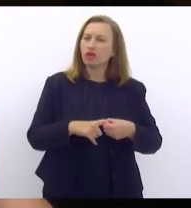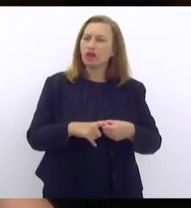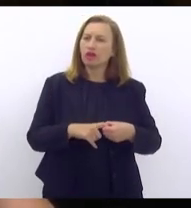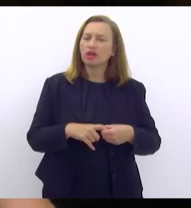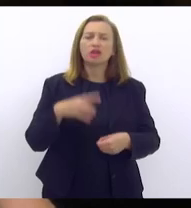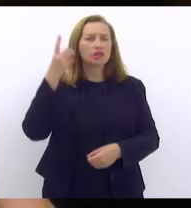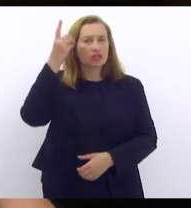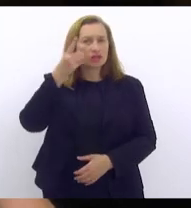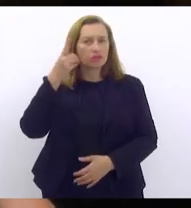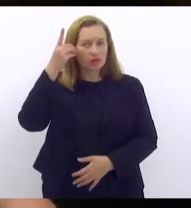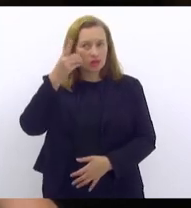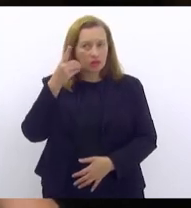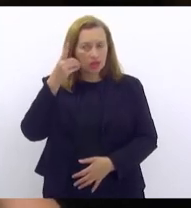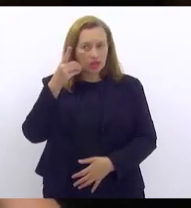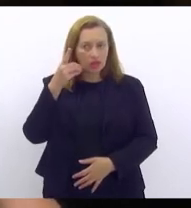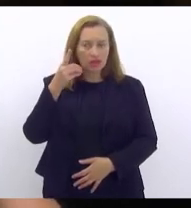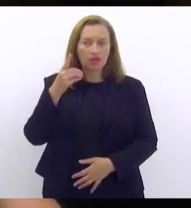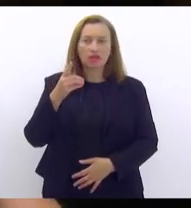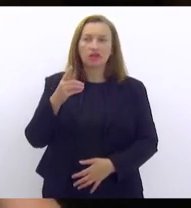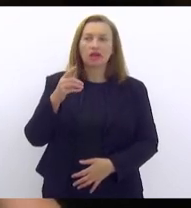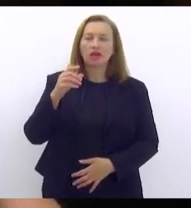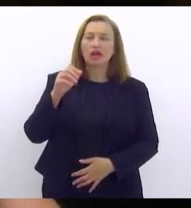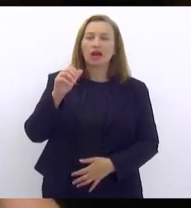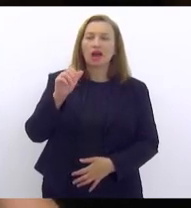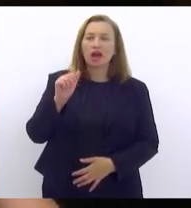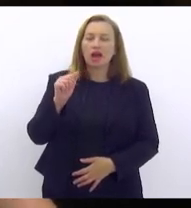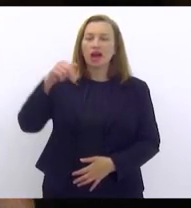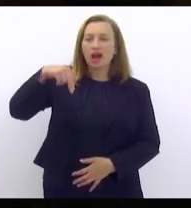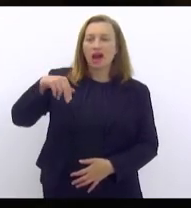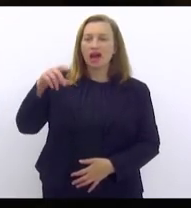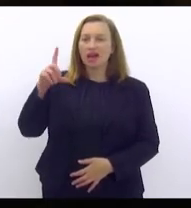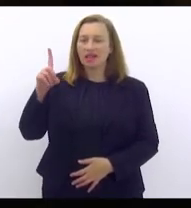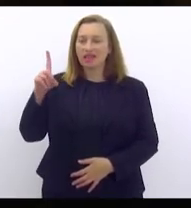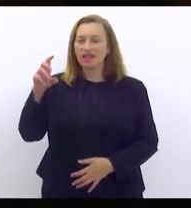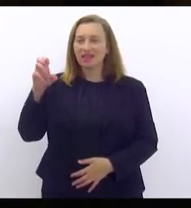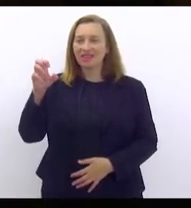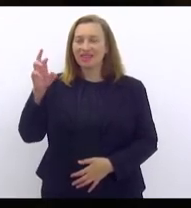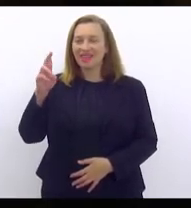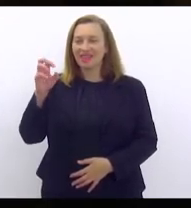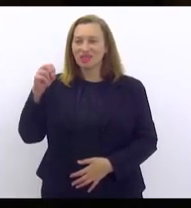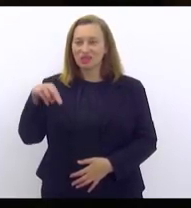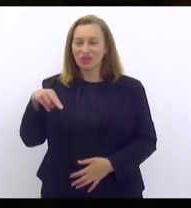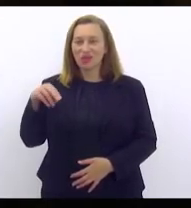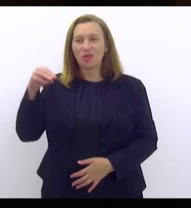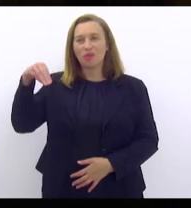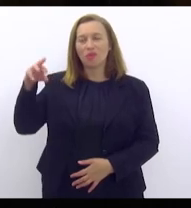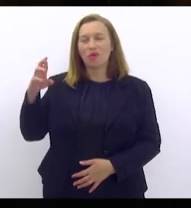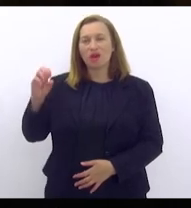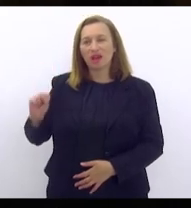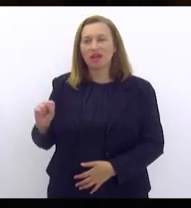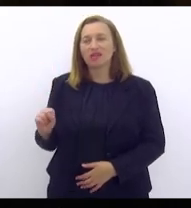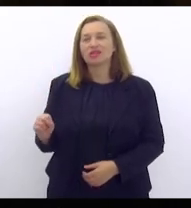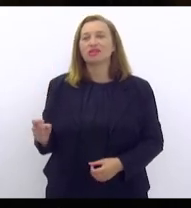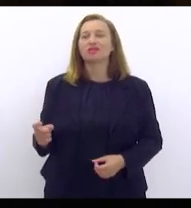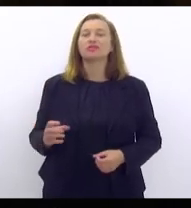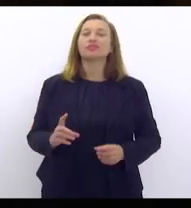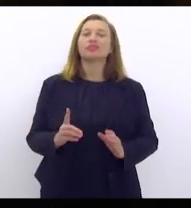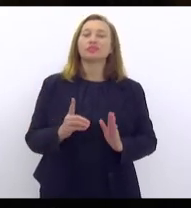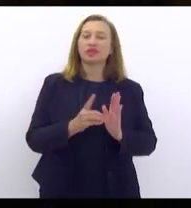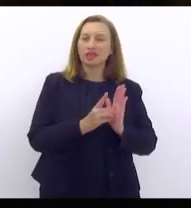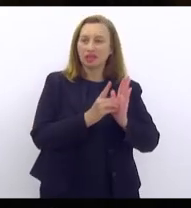Anderson Amorim, deputado Anderson Moraes, existe um convênio entre o DETRAN e os